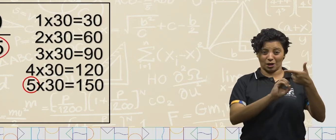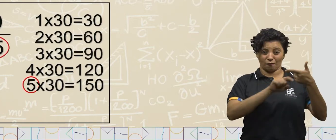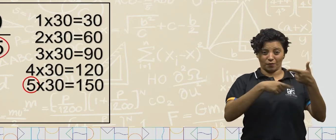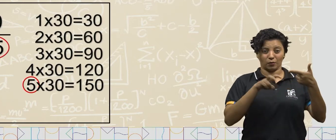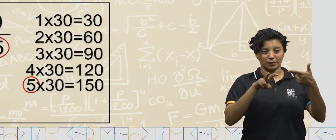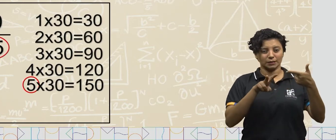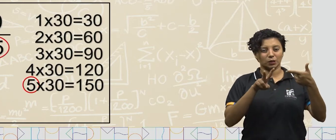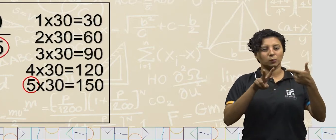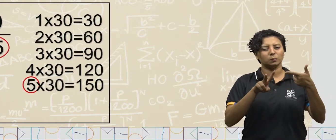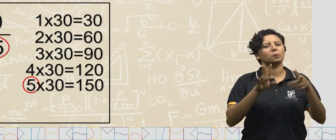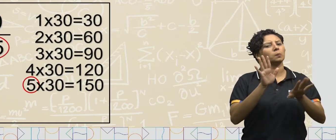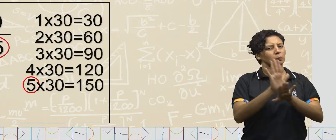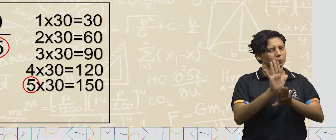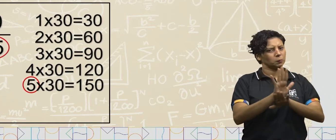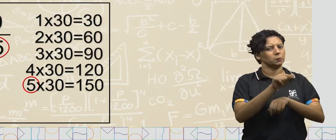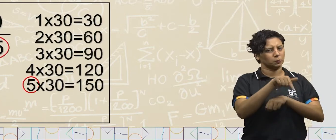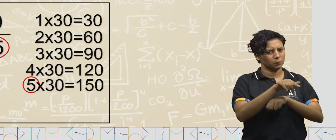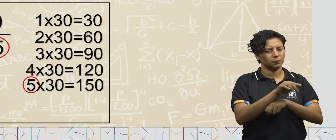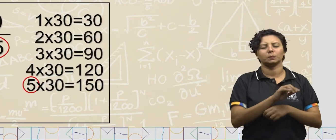resultado,